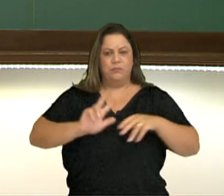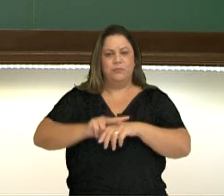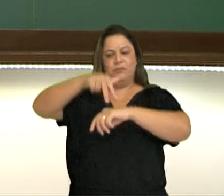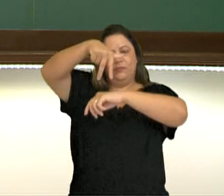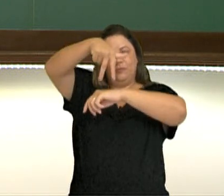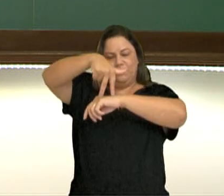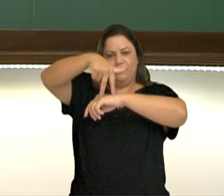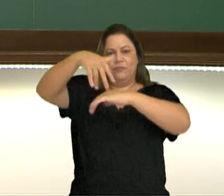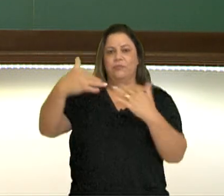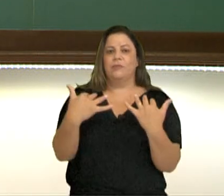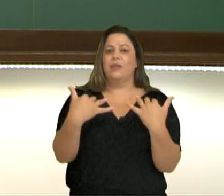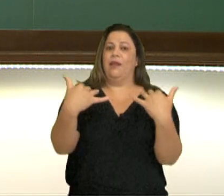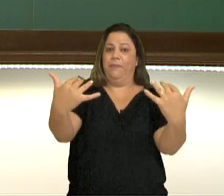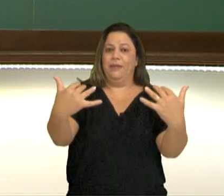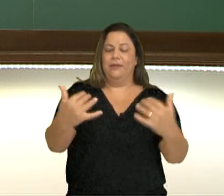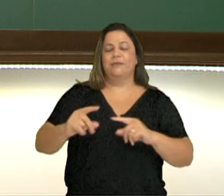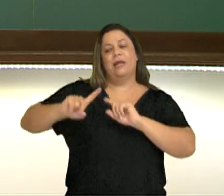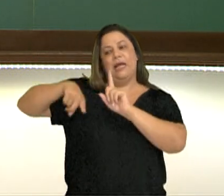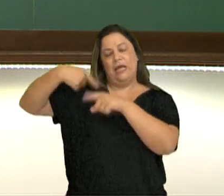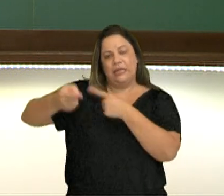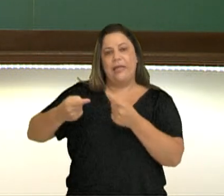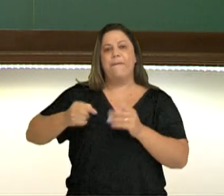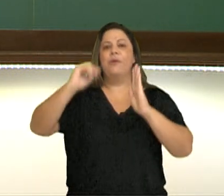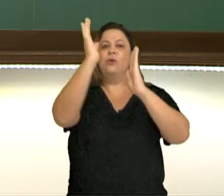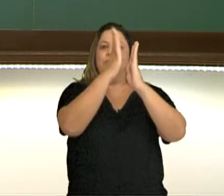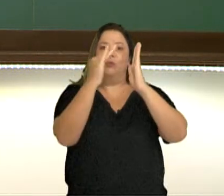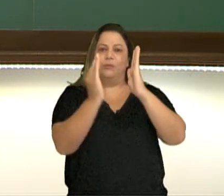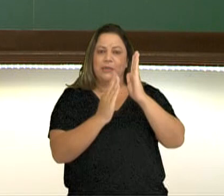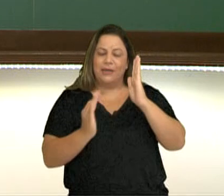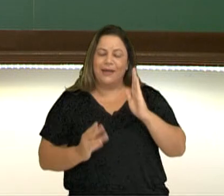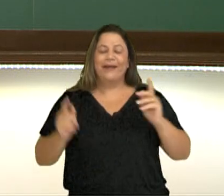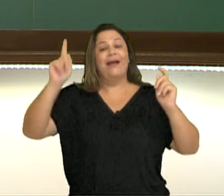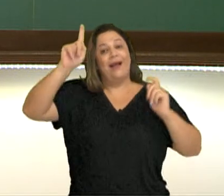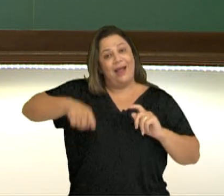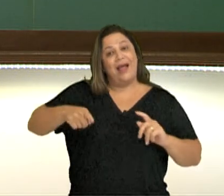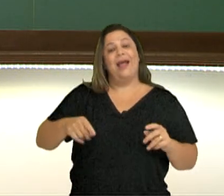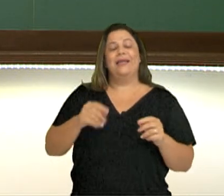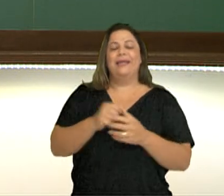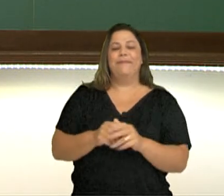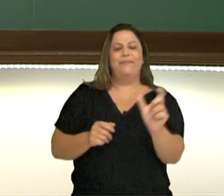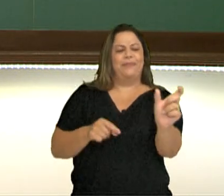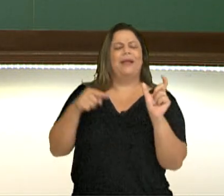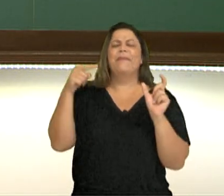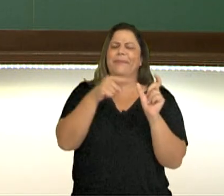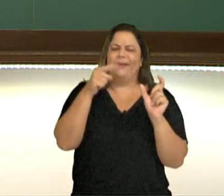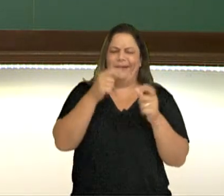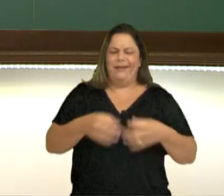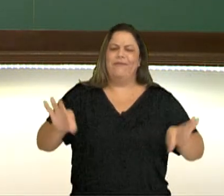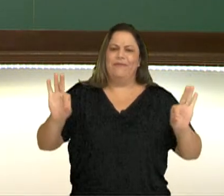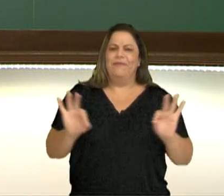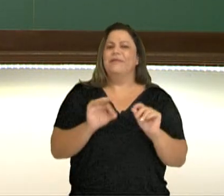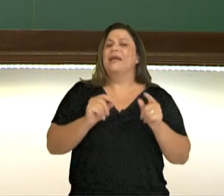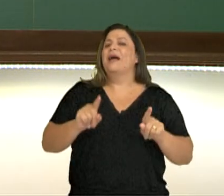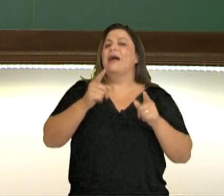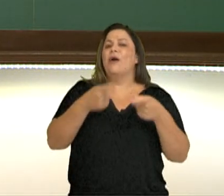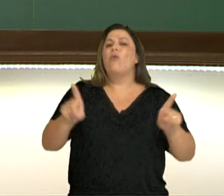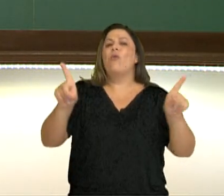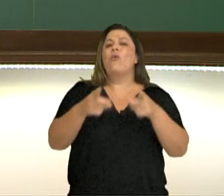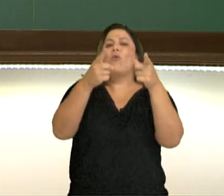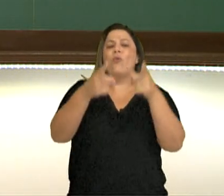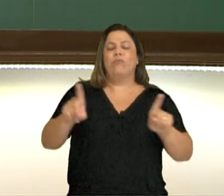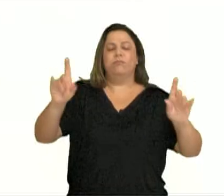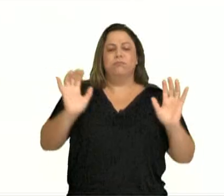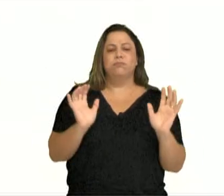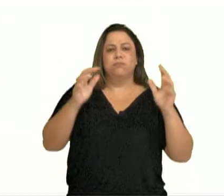palco. E só no Barroco é que a palavra orquestra vai ser utilizada para o conjunto